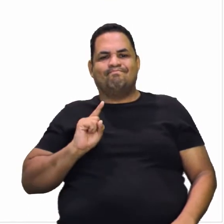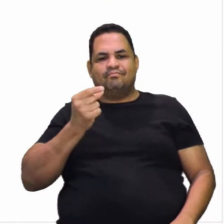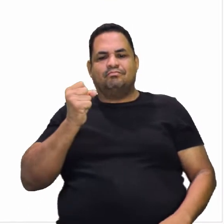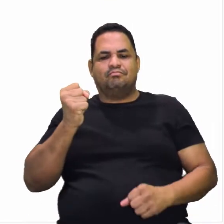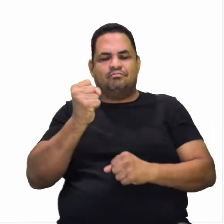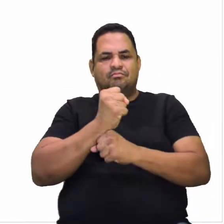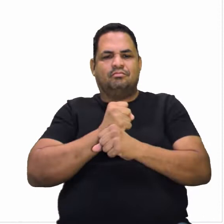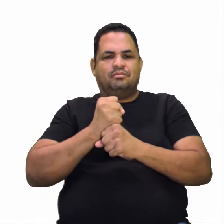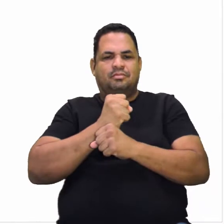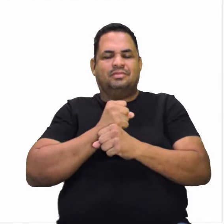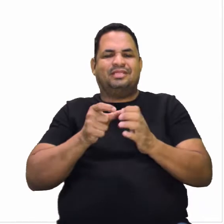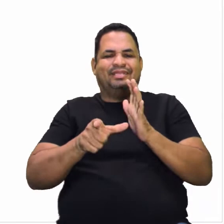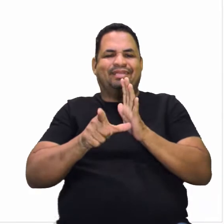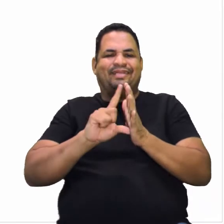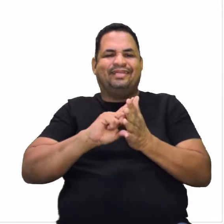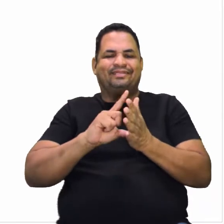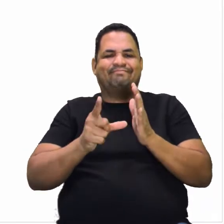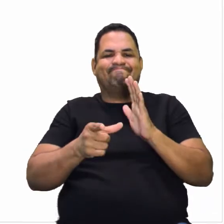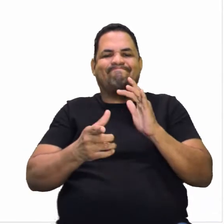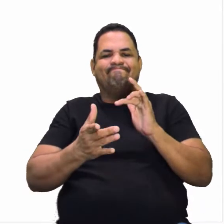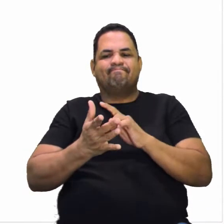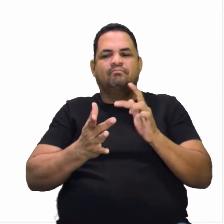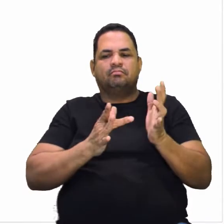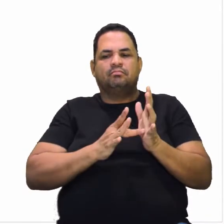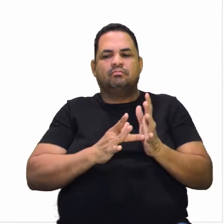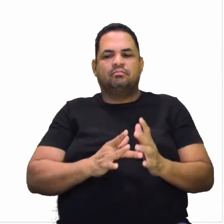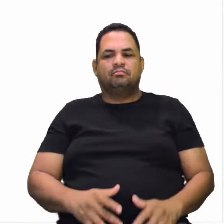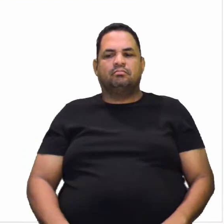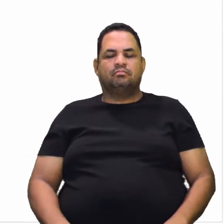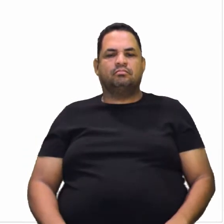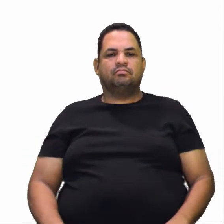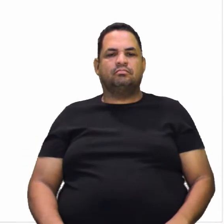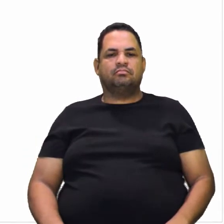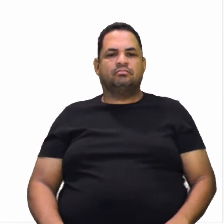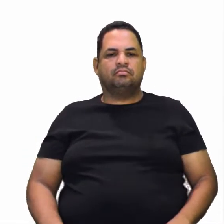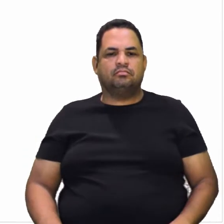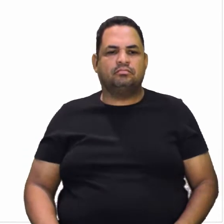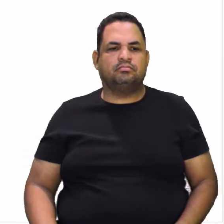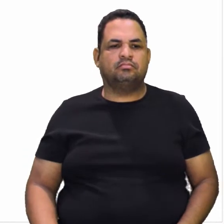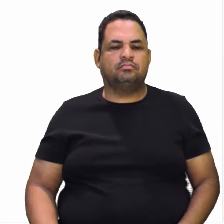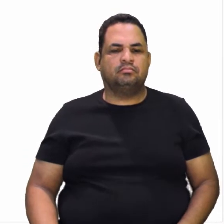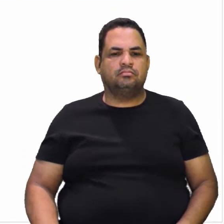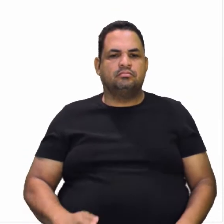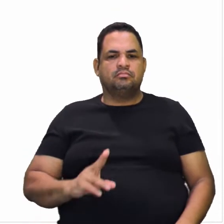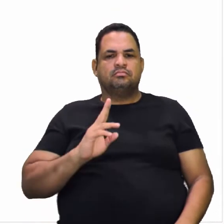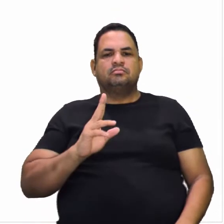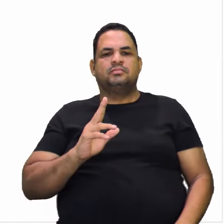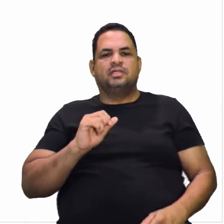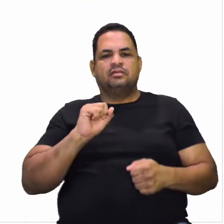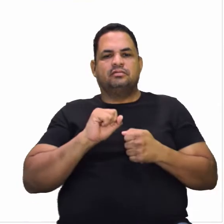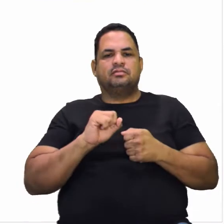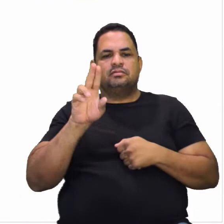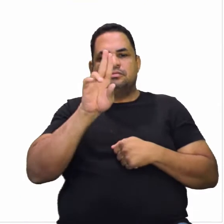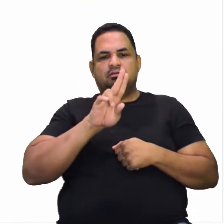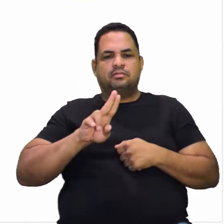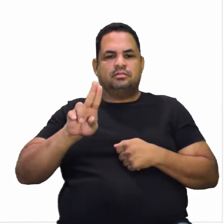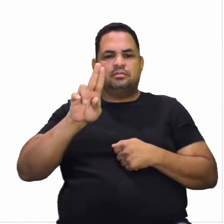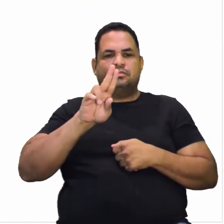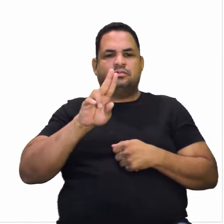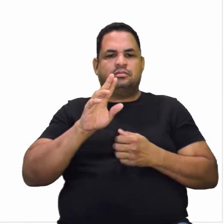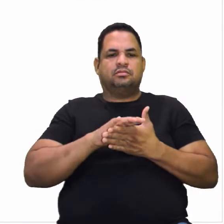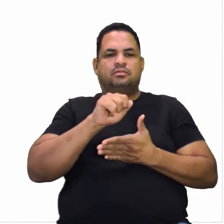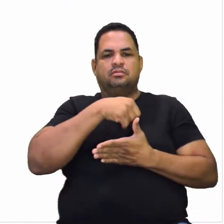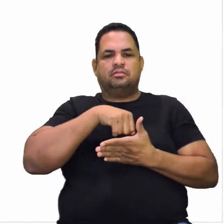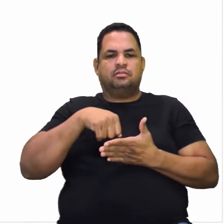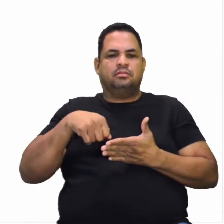3000 a.C., os egípcios já faziam uso dos hieróglifos enquanto